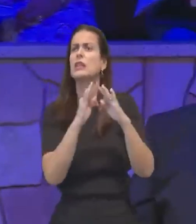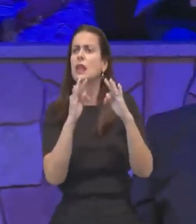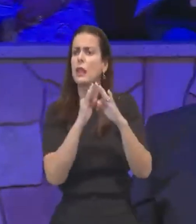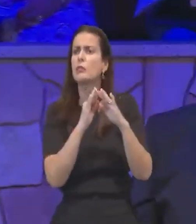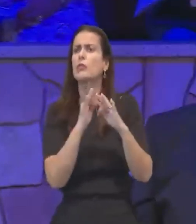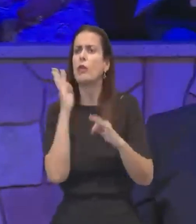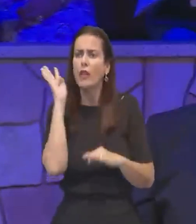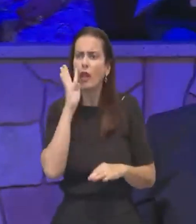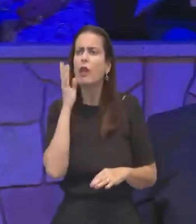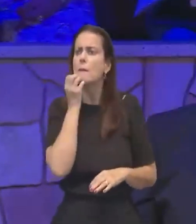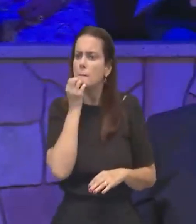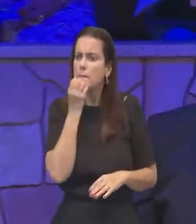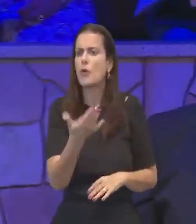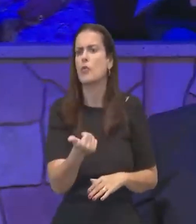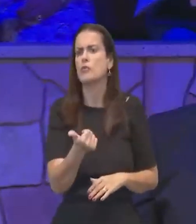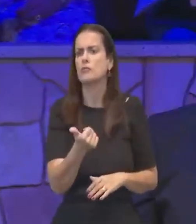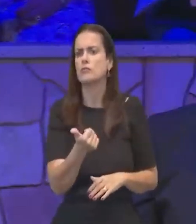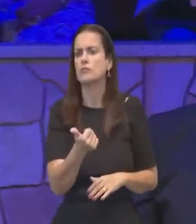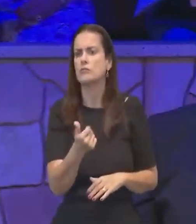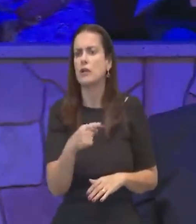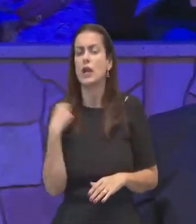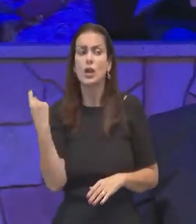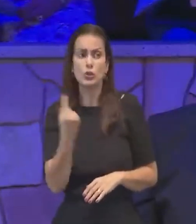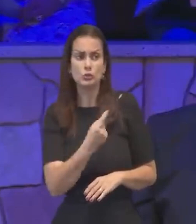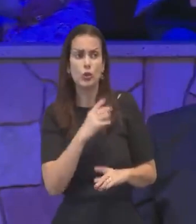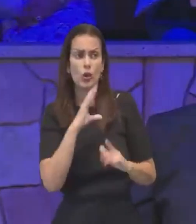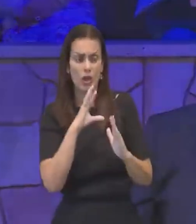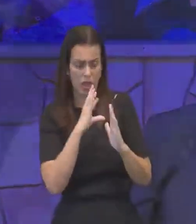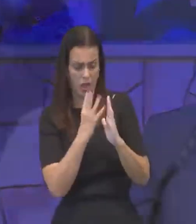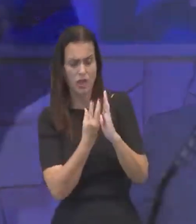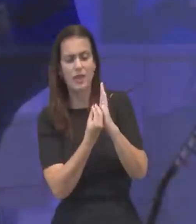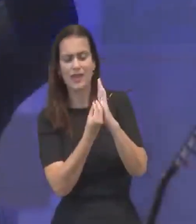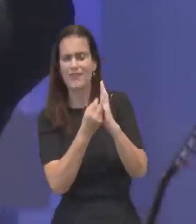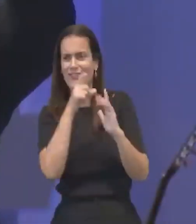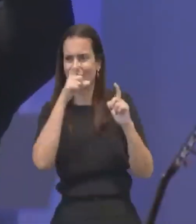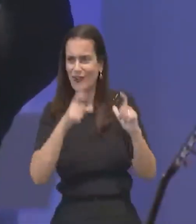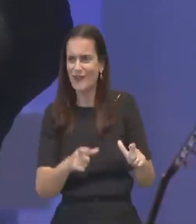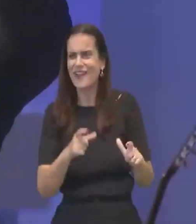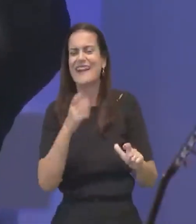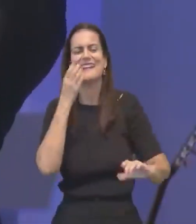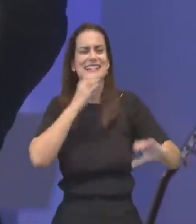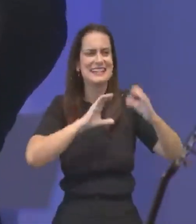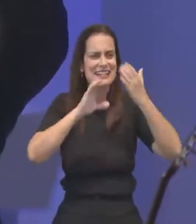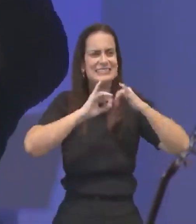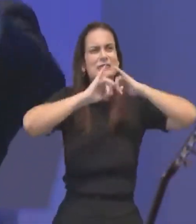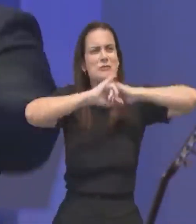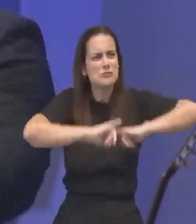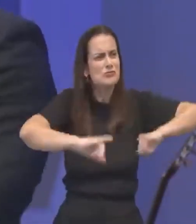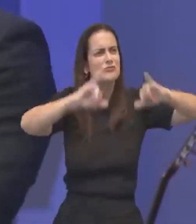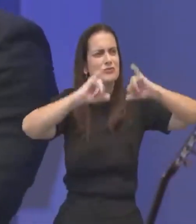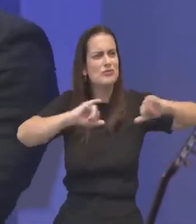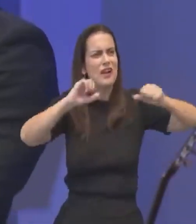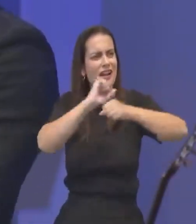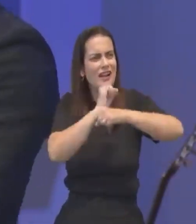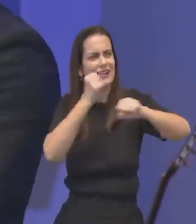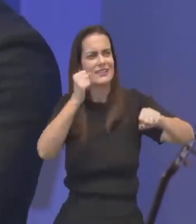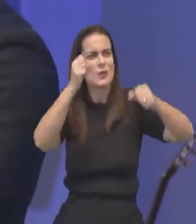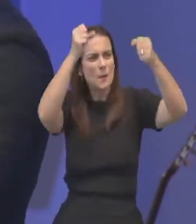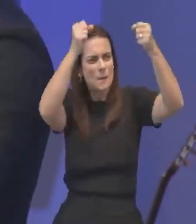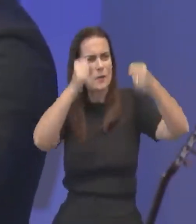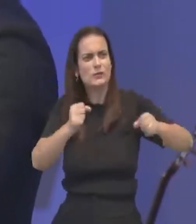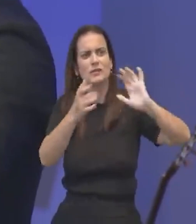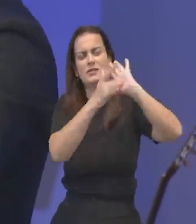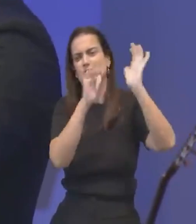Porque aqui, como o corpo de Cristo, nessa unidade, nós cantamos e declaramos e proclamamos a grandeza, a autoridade